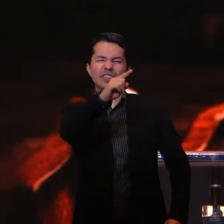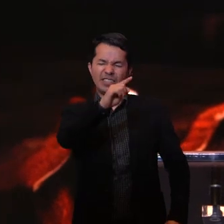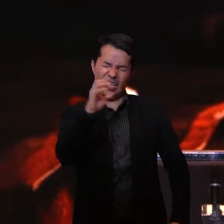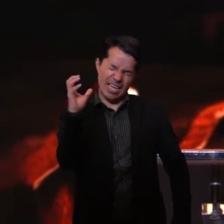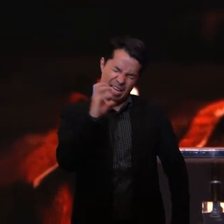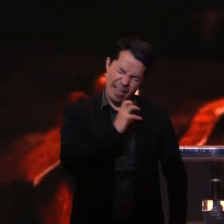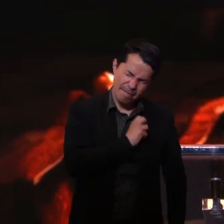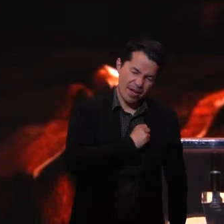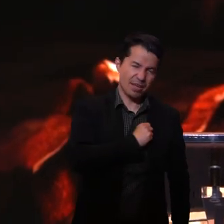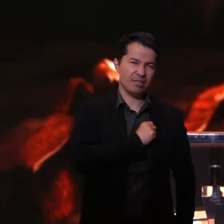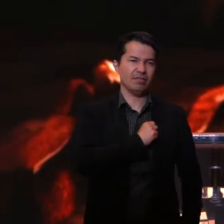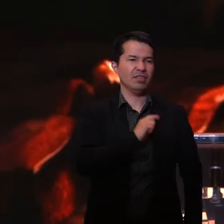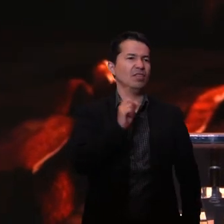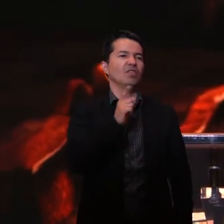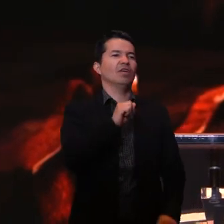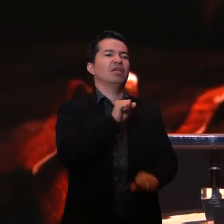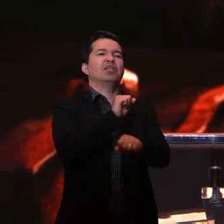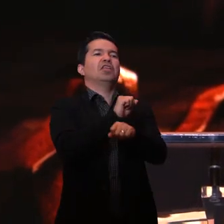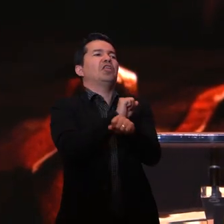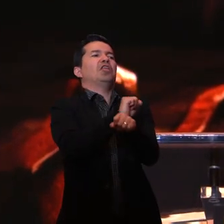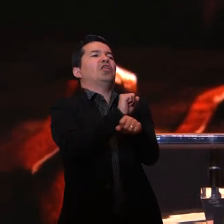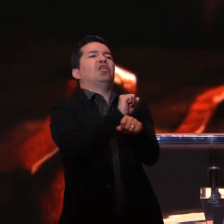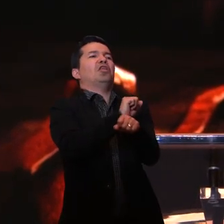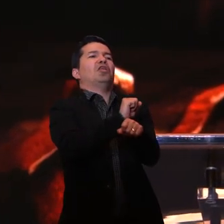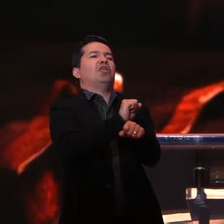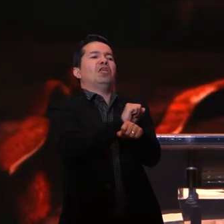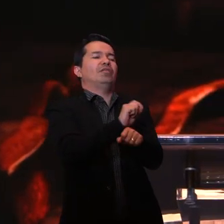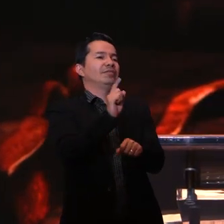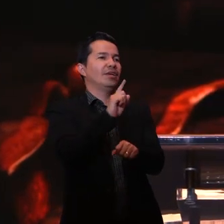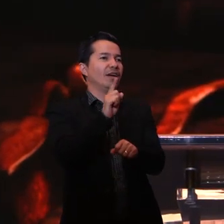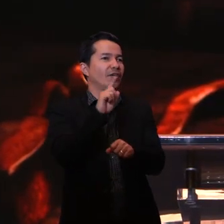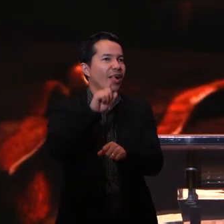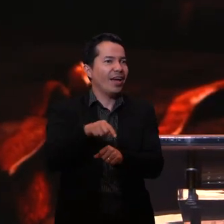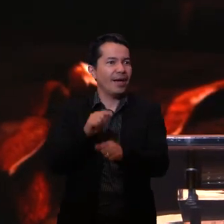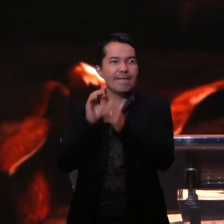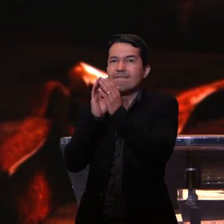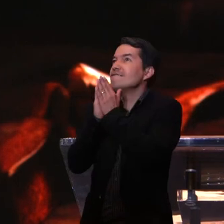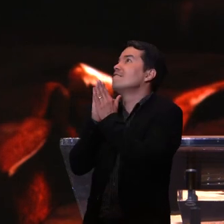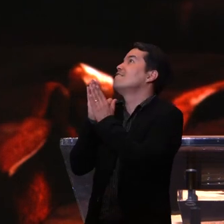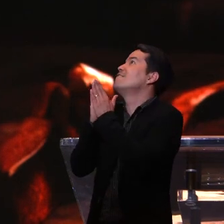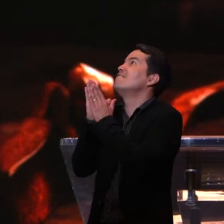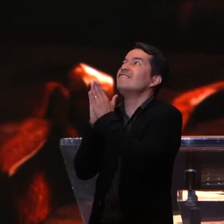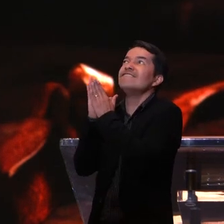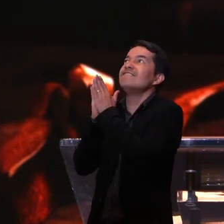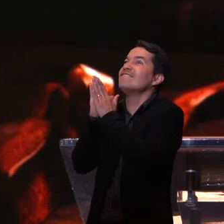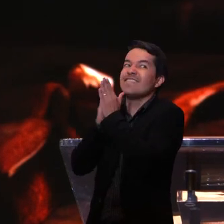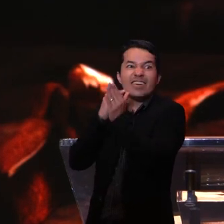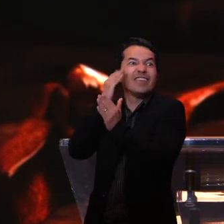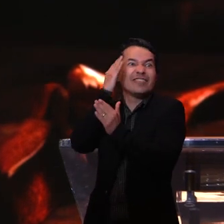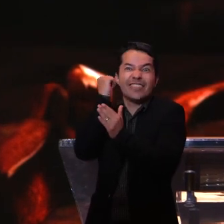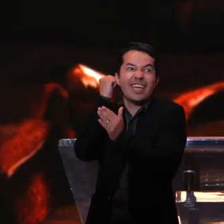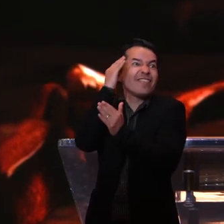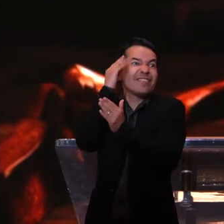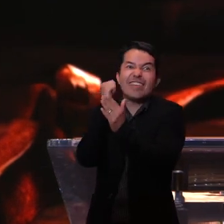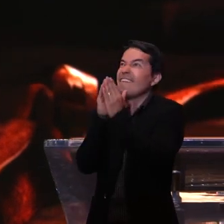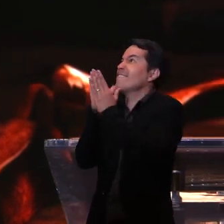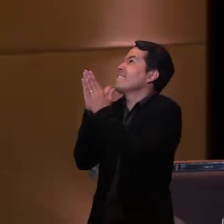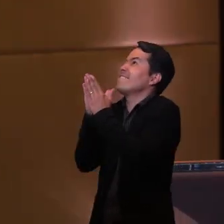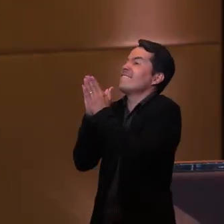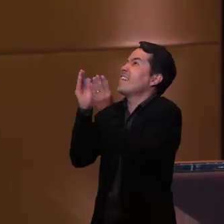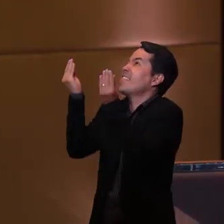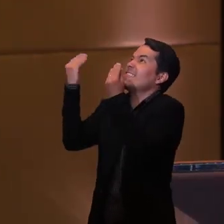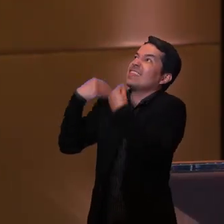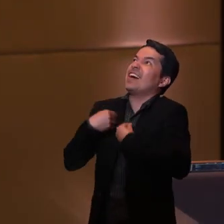qualquer. É uma esperança que não decepciona. Hoje pessoas vão receber